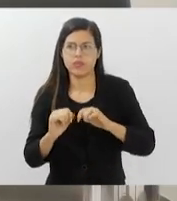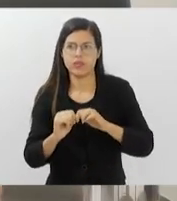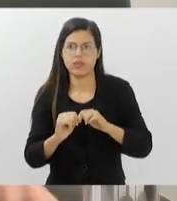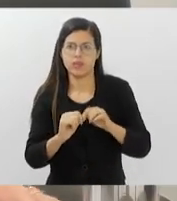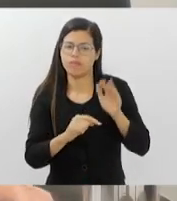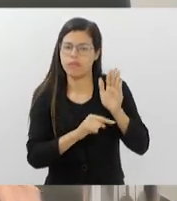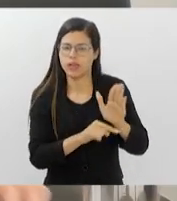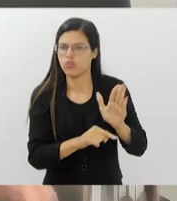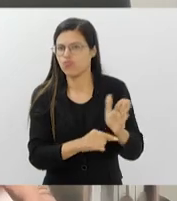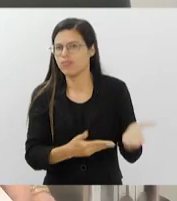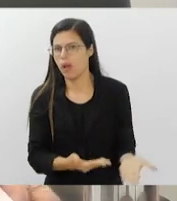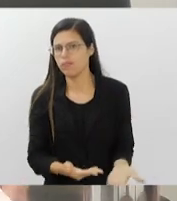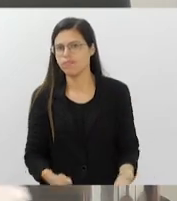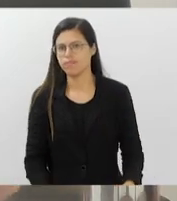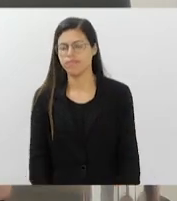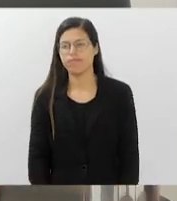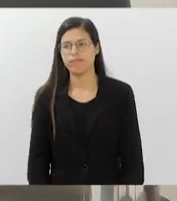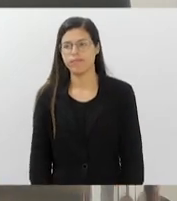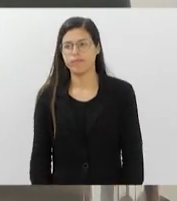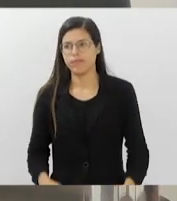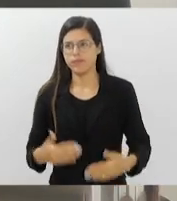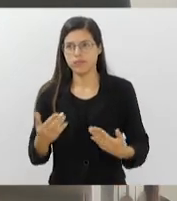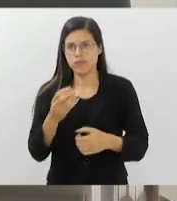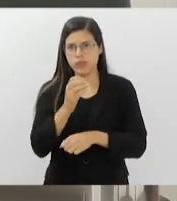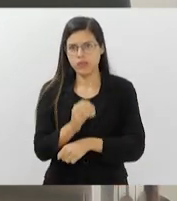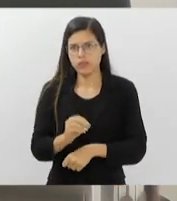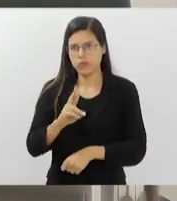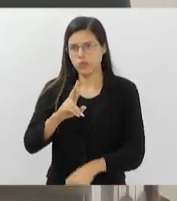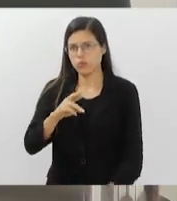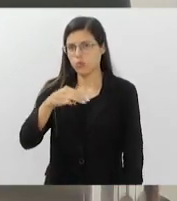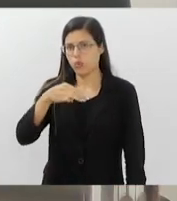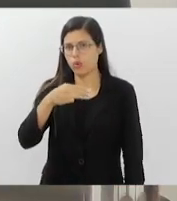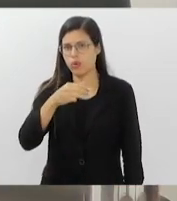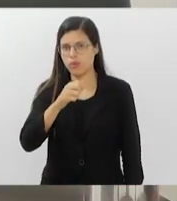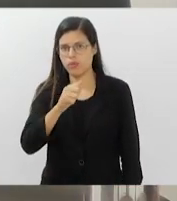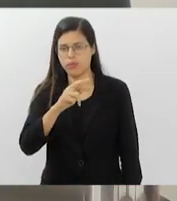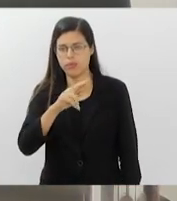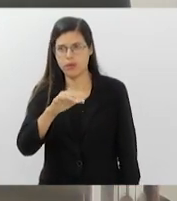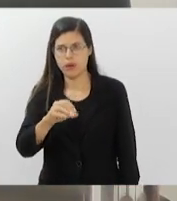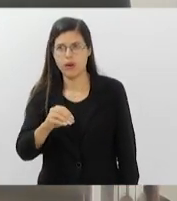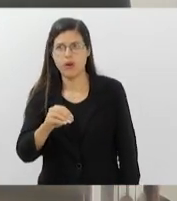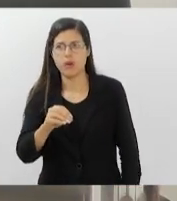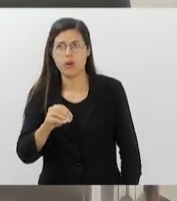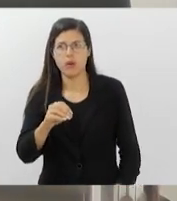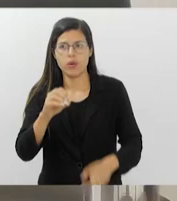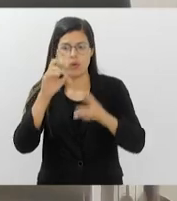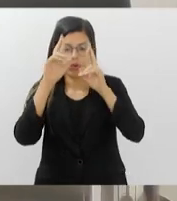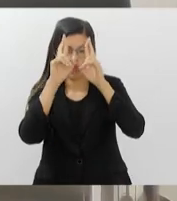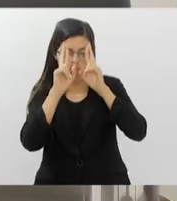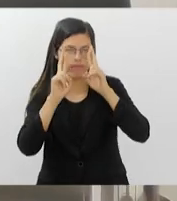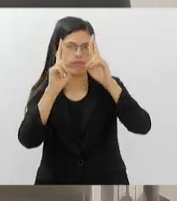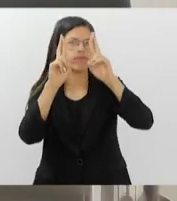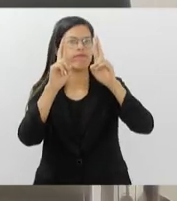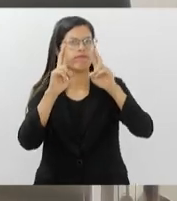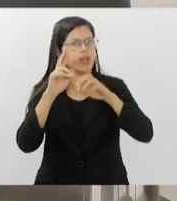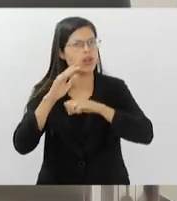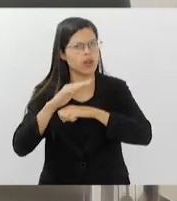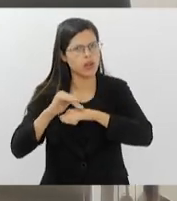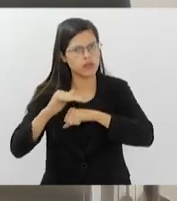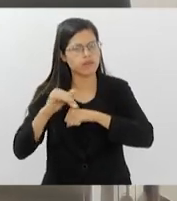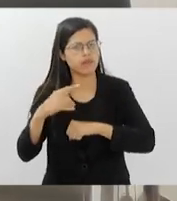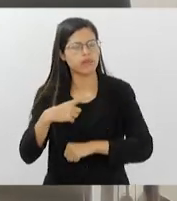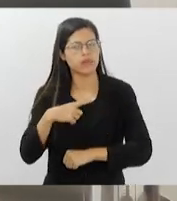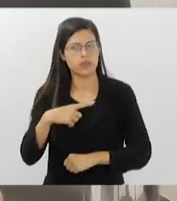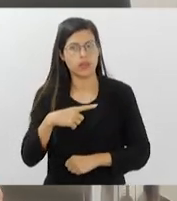contribuição então Dr Mário e da forma mais respeitosa e carinhosa que eu tenho pelo senhor